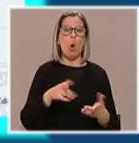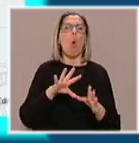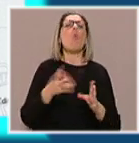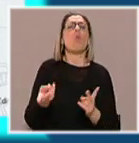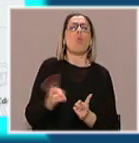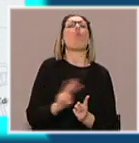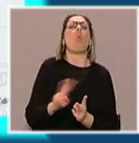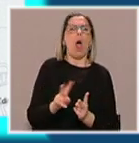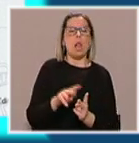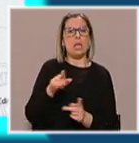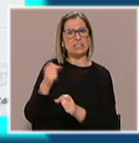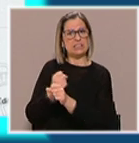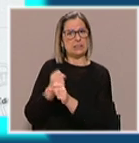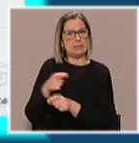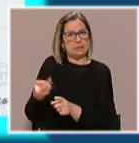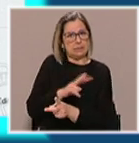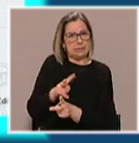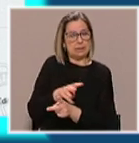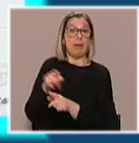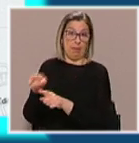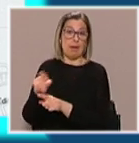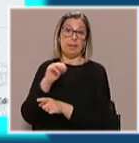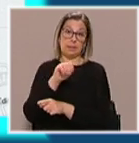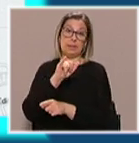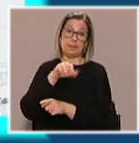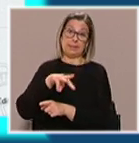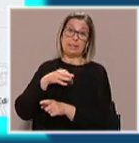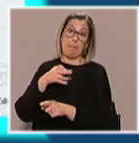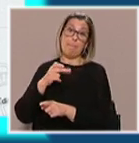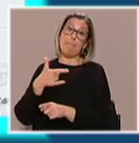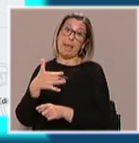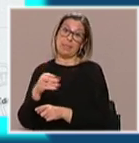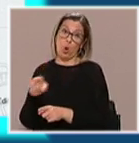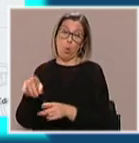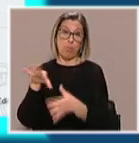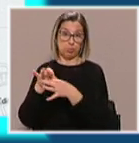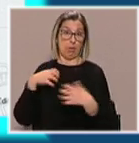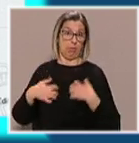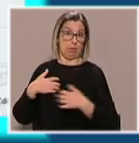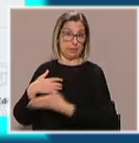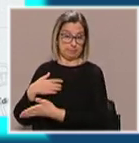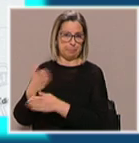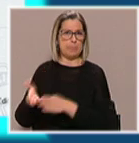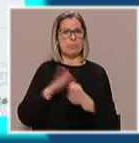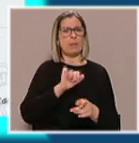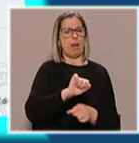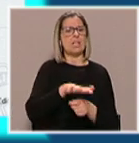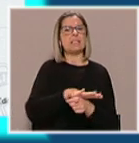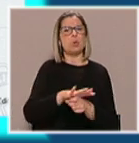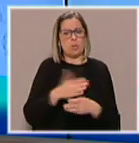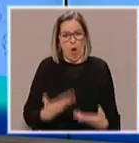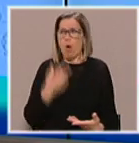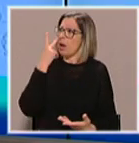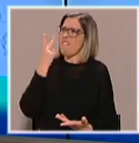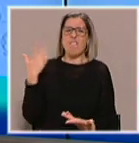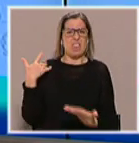acionado? É o sistema simpático. Agora, uma outra situação, nesta fase que nós estamos a vivenciar, quando nos for